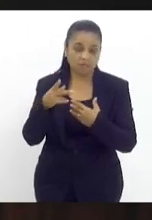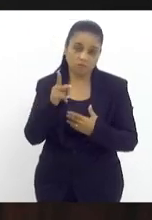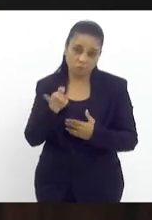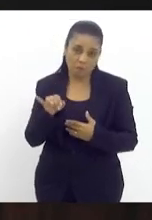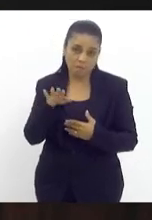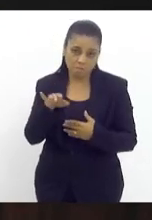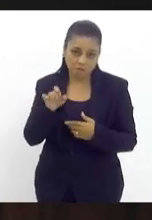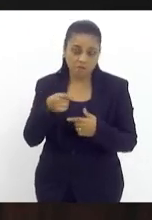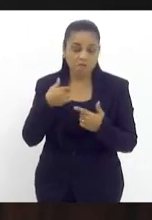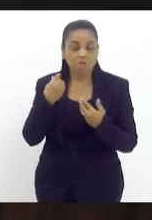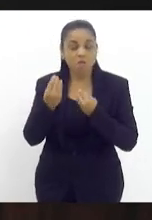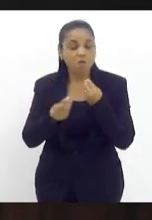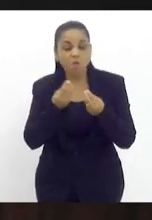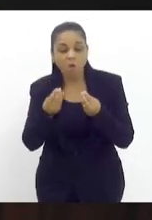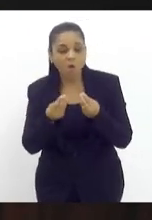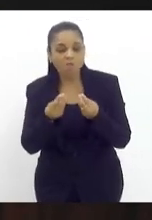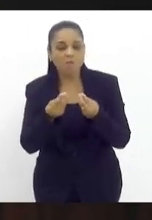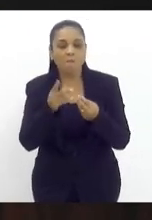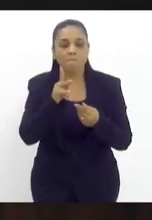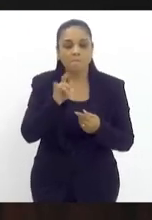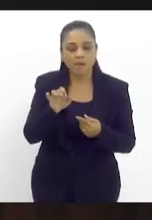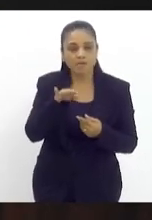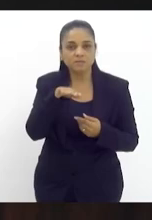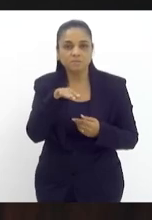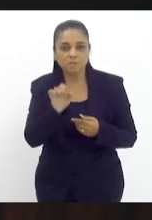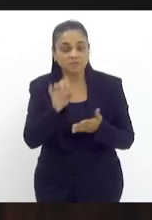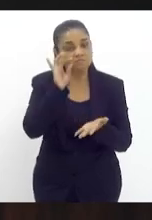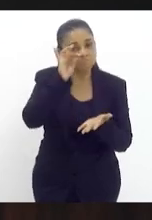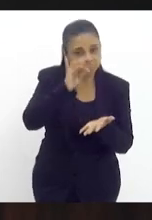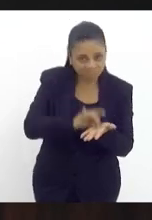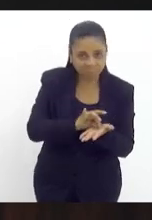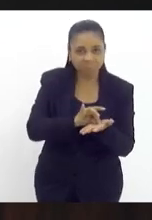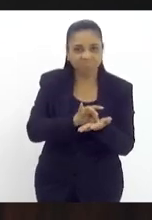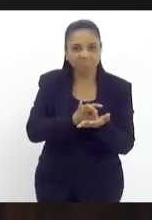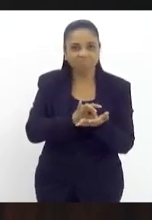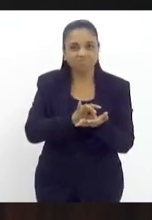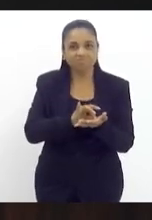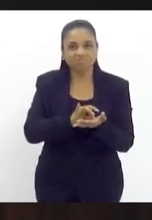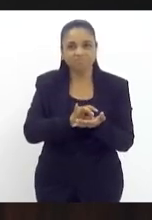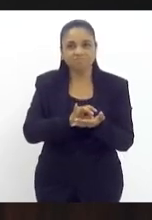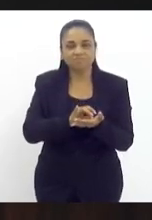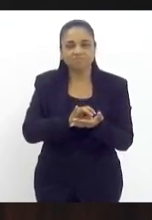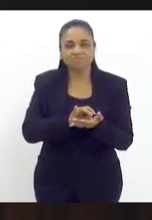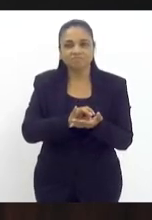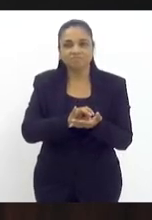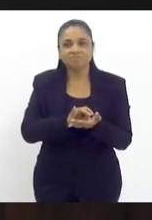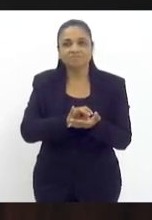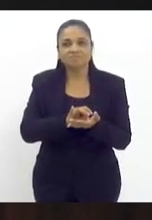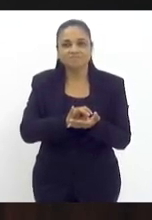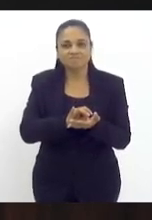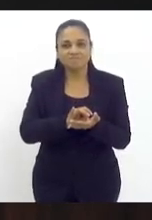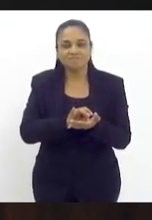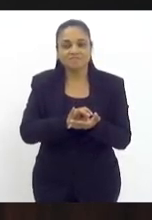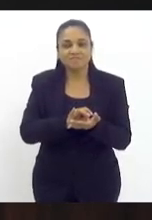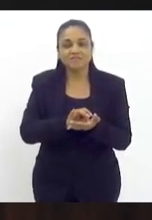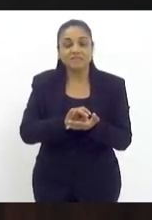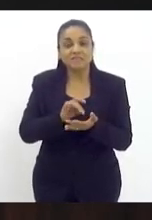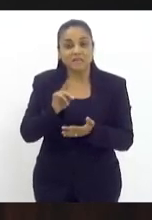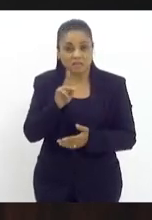nós devemos ser pais e mães verdadeiros. E sigam a professora